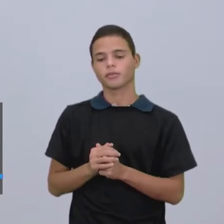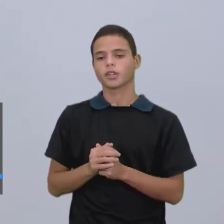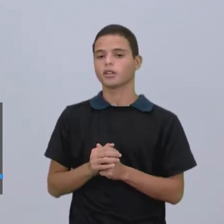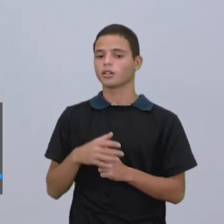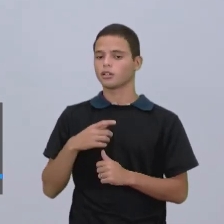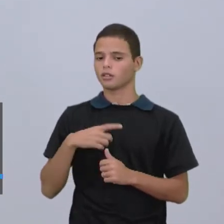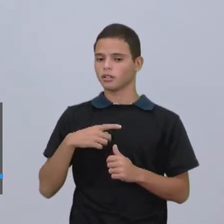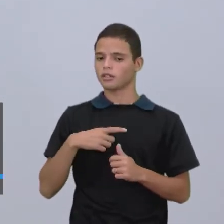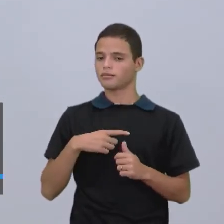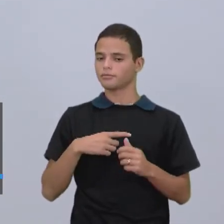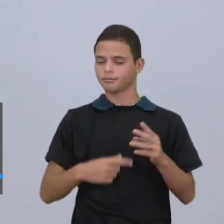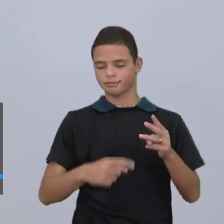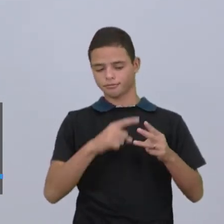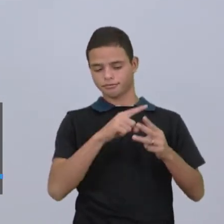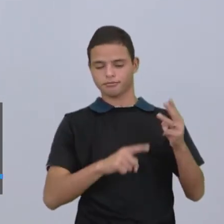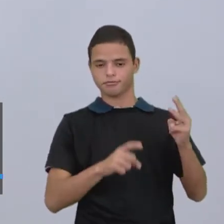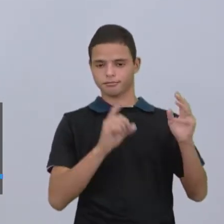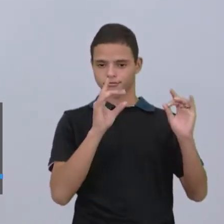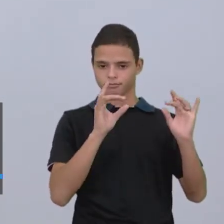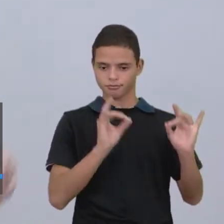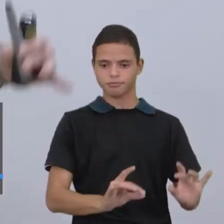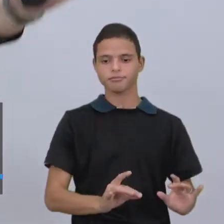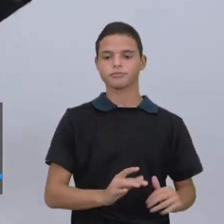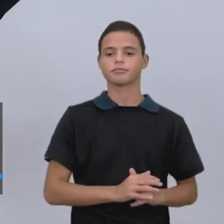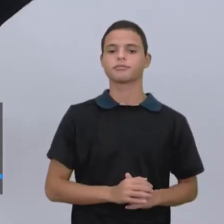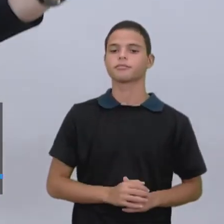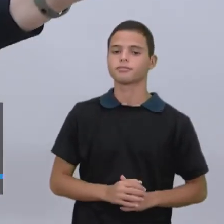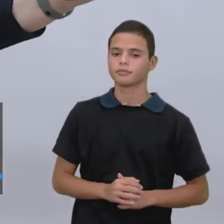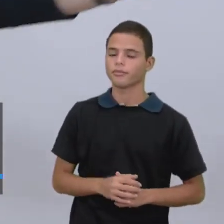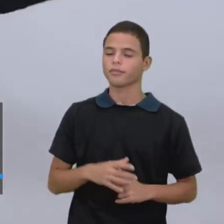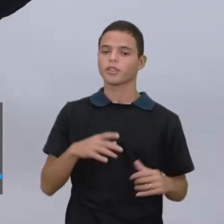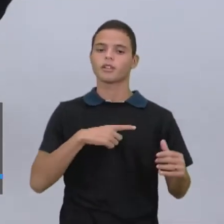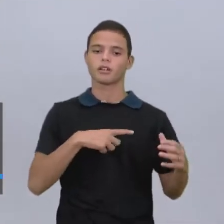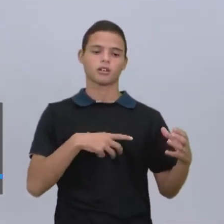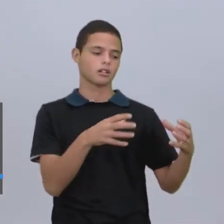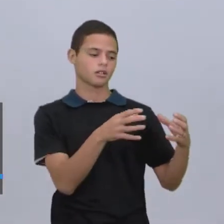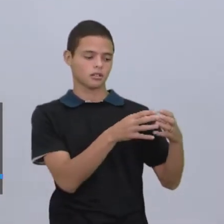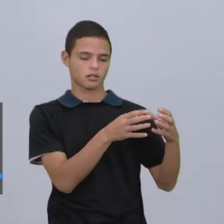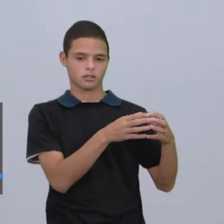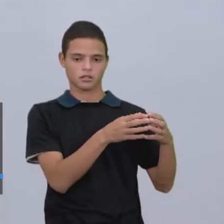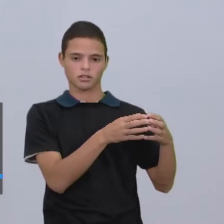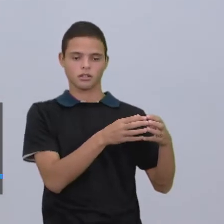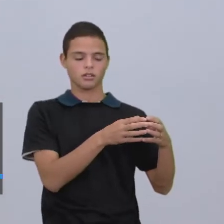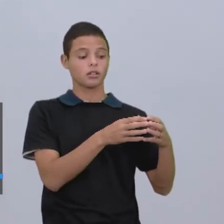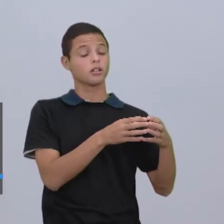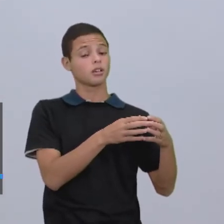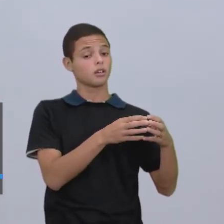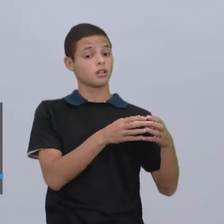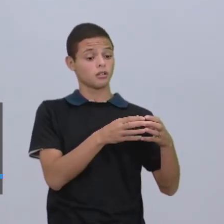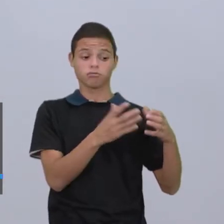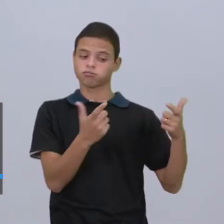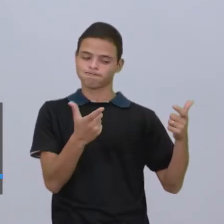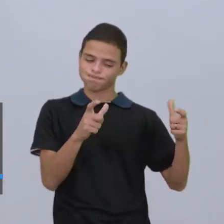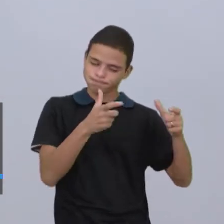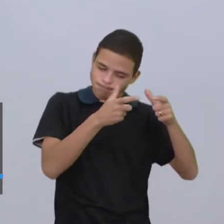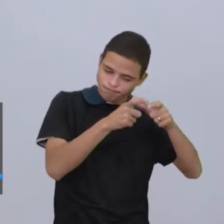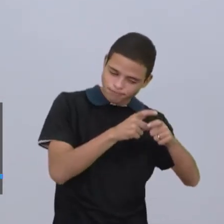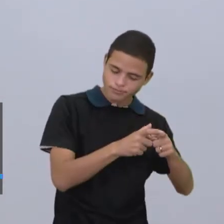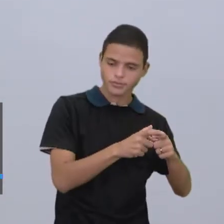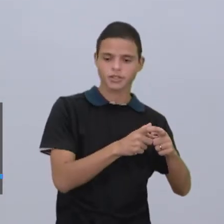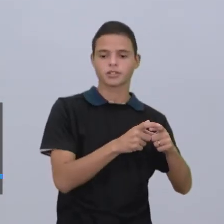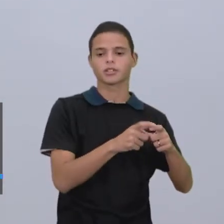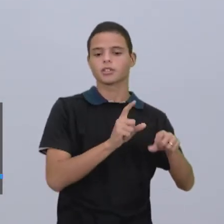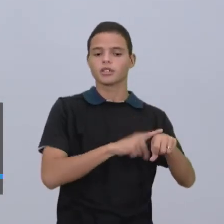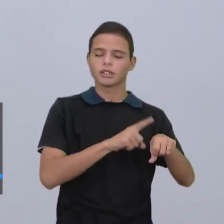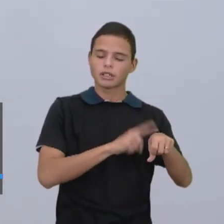pouquinho dessas 3 técnicas. Tudo bem? Então tem a população, vou pegar um grupo menor, porque eu não consigo, por tempo, dinheiro,